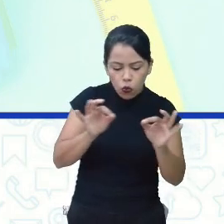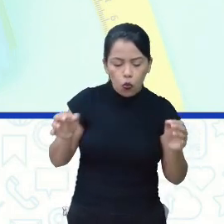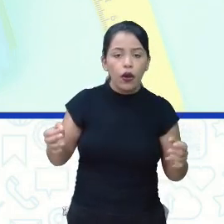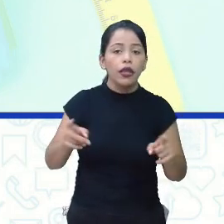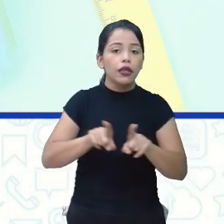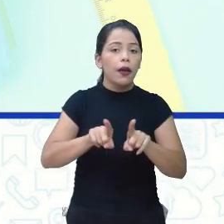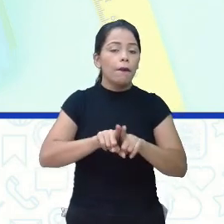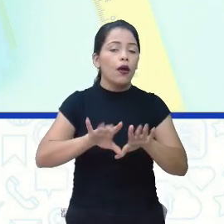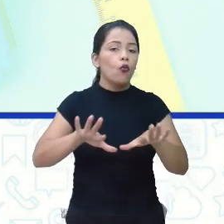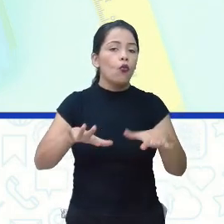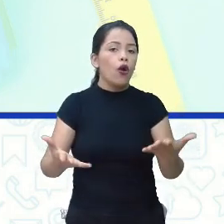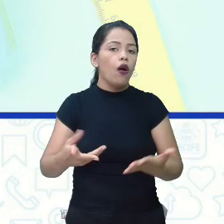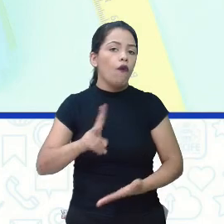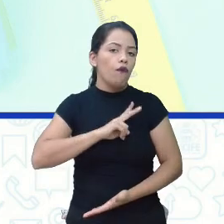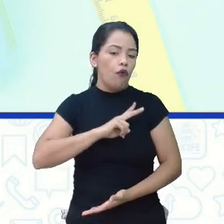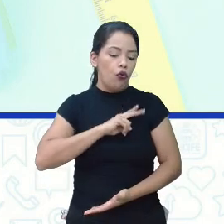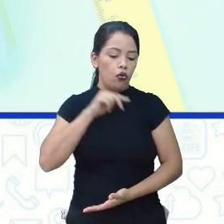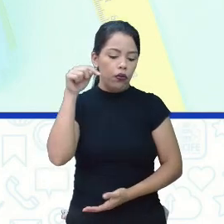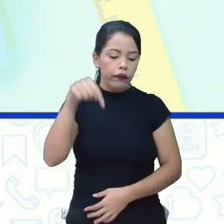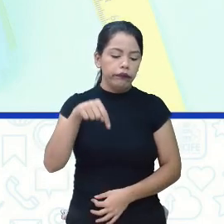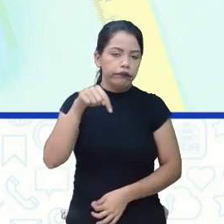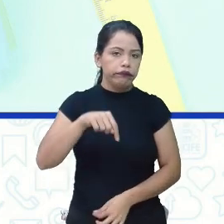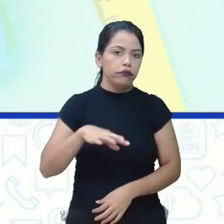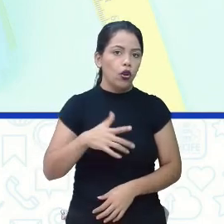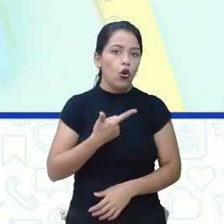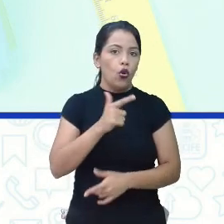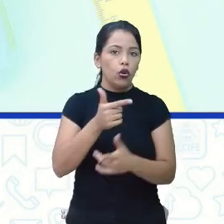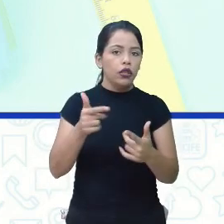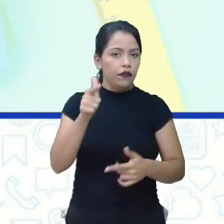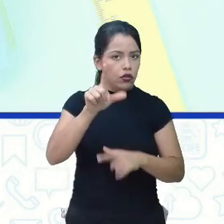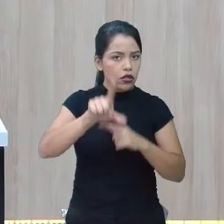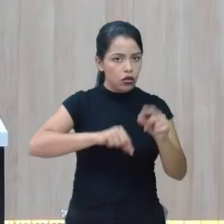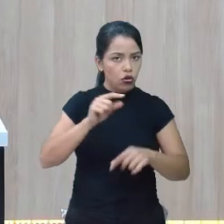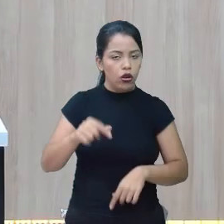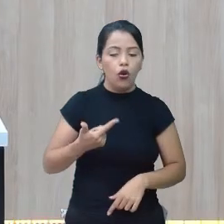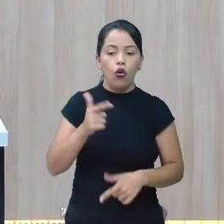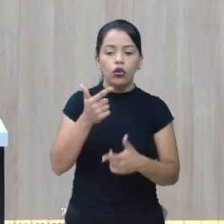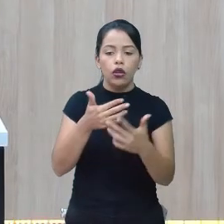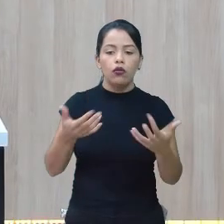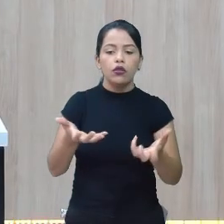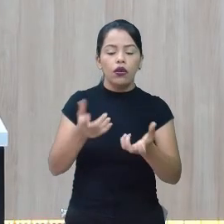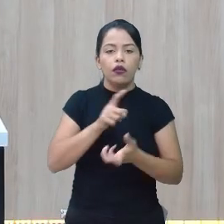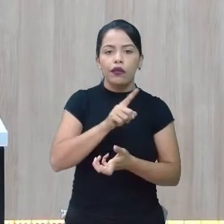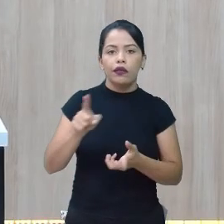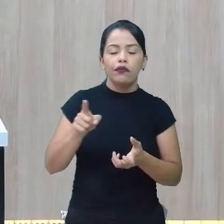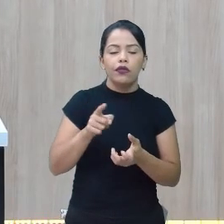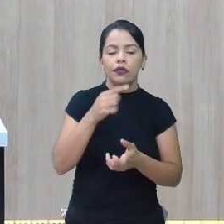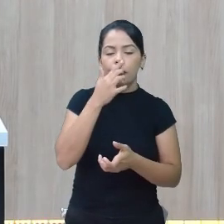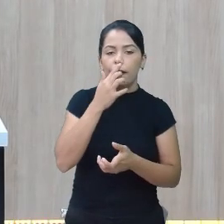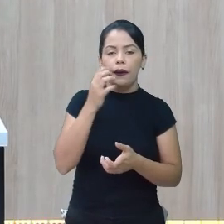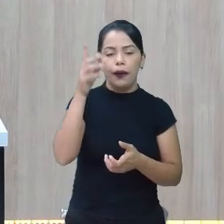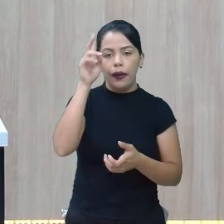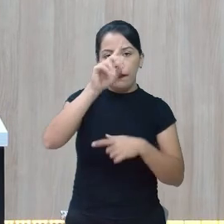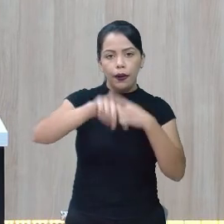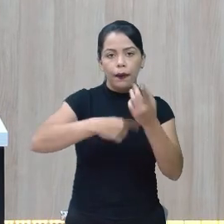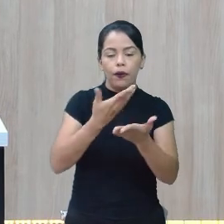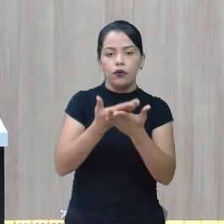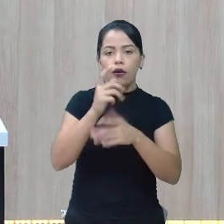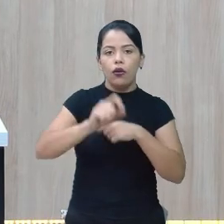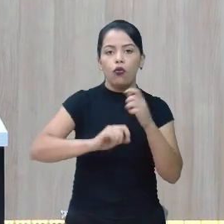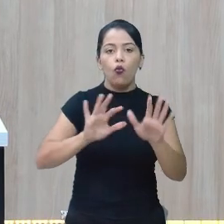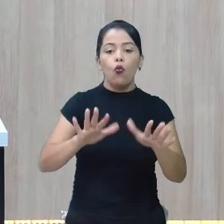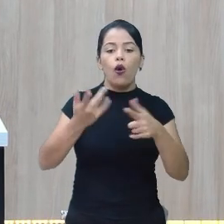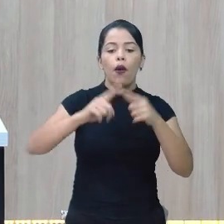certo? Outras coisas que eu quero que a gente comente na próxima aula, né, que vocês lembrem na próxima aula, é quais são